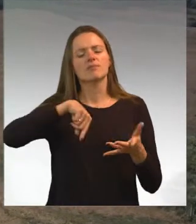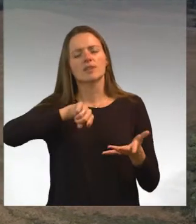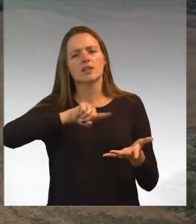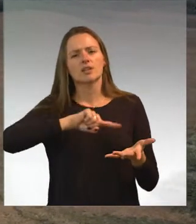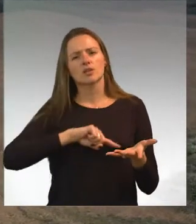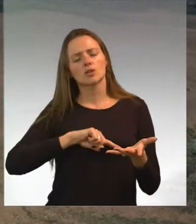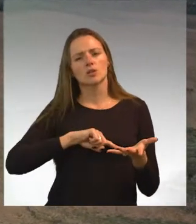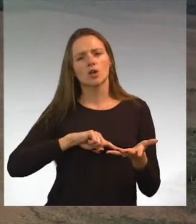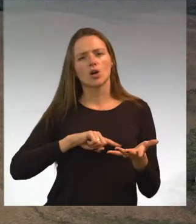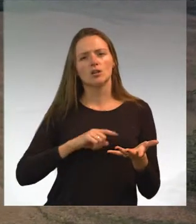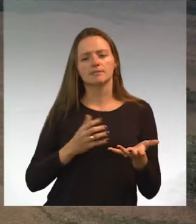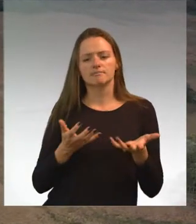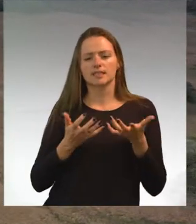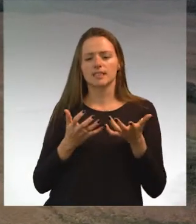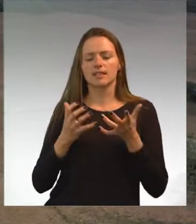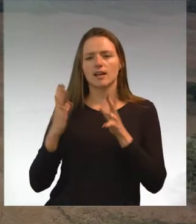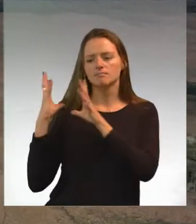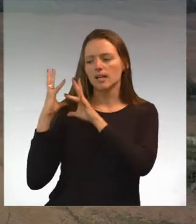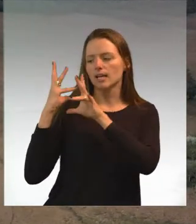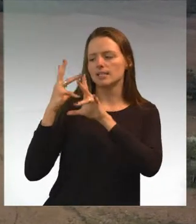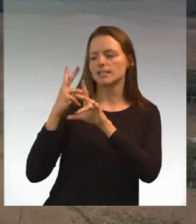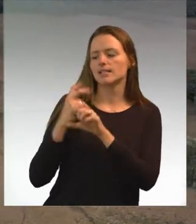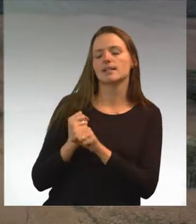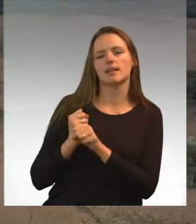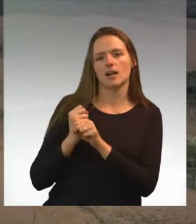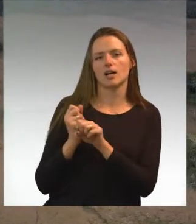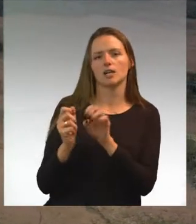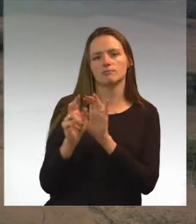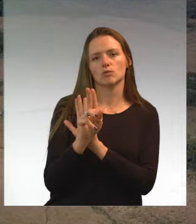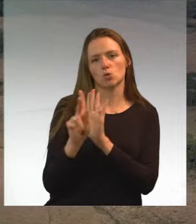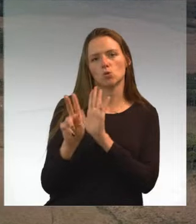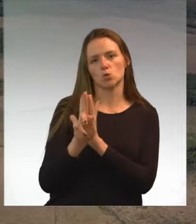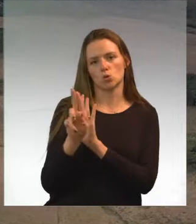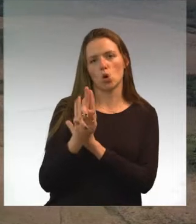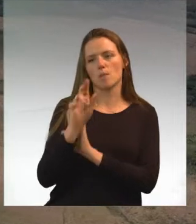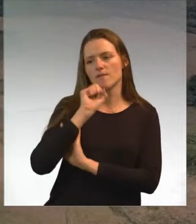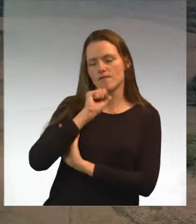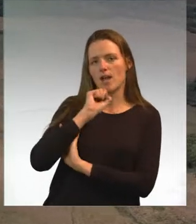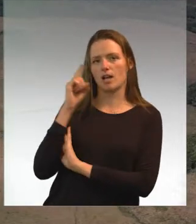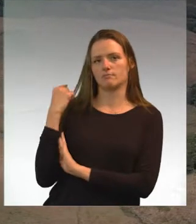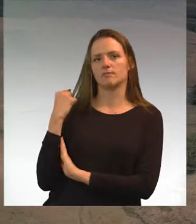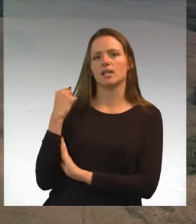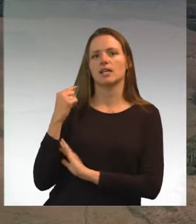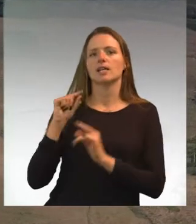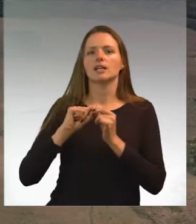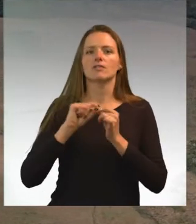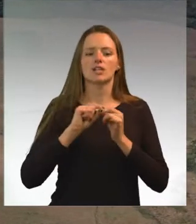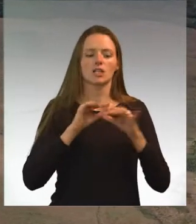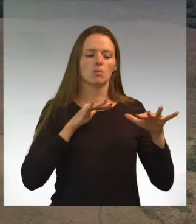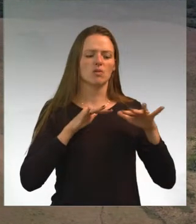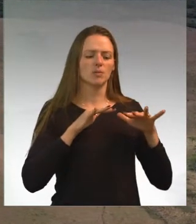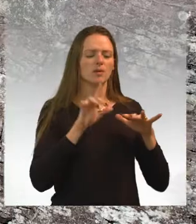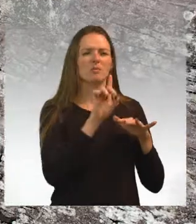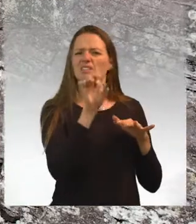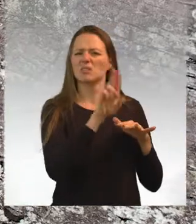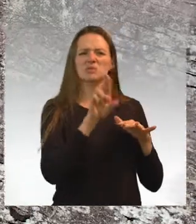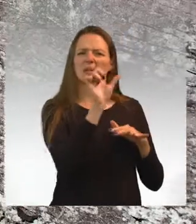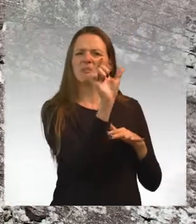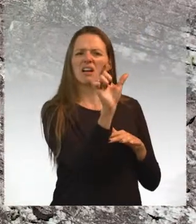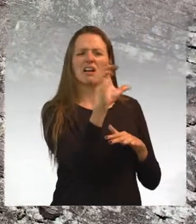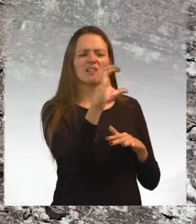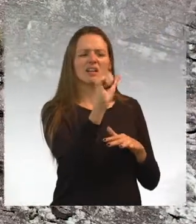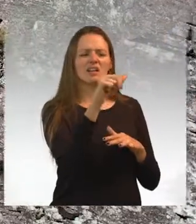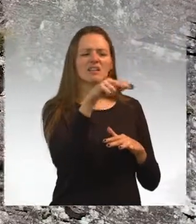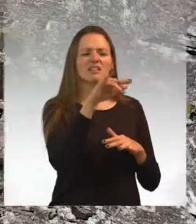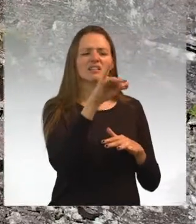até resgatar o nome antigo e fazer um movimento para não falar cânion. O